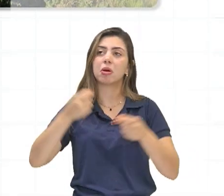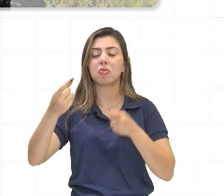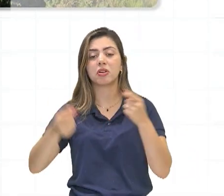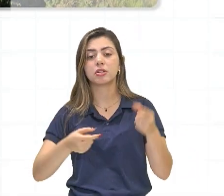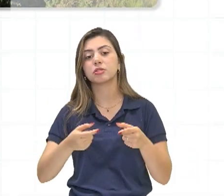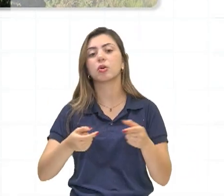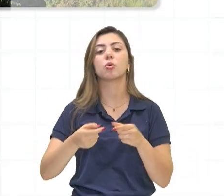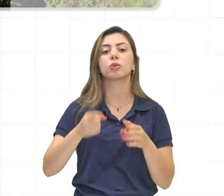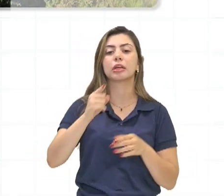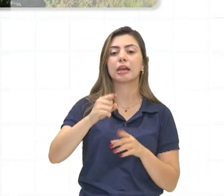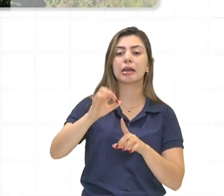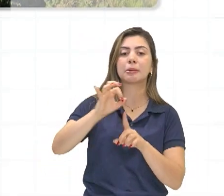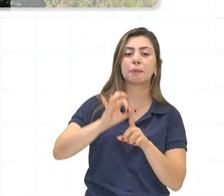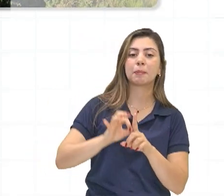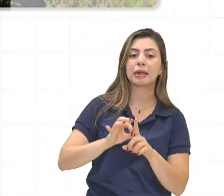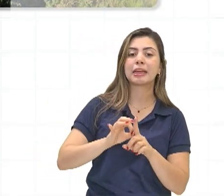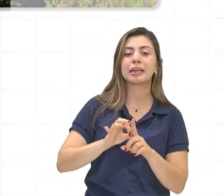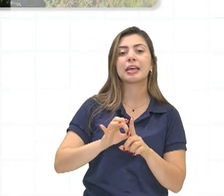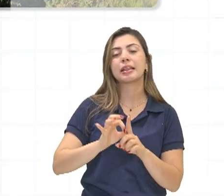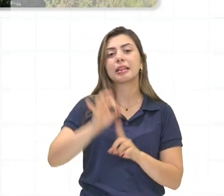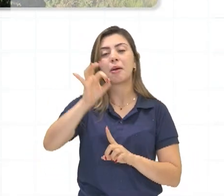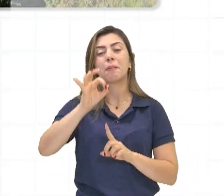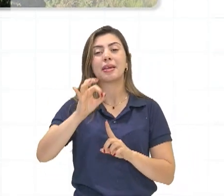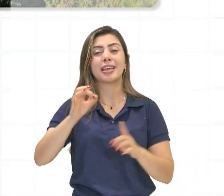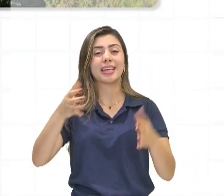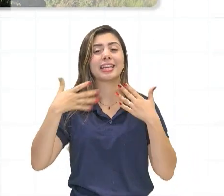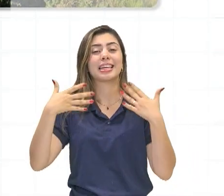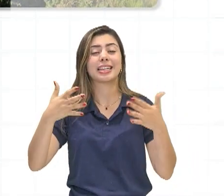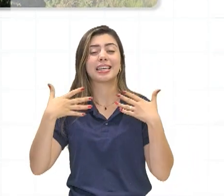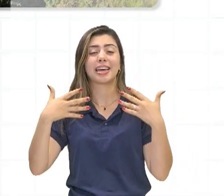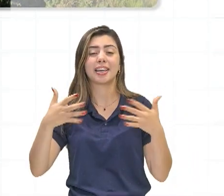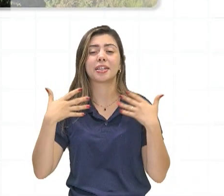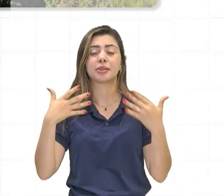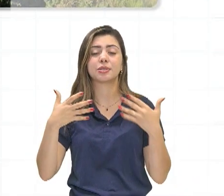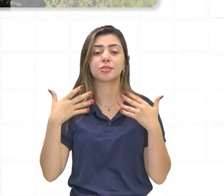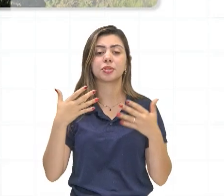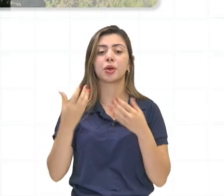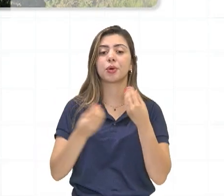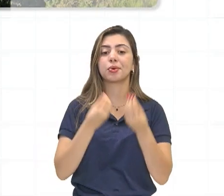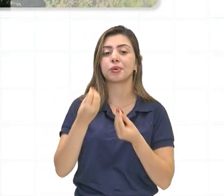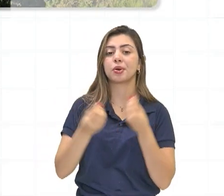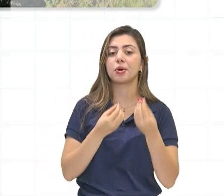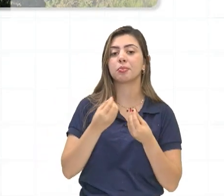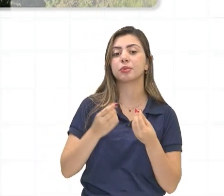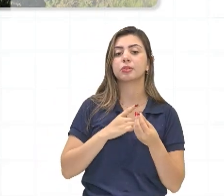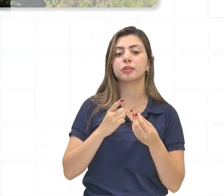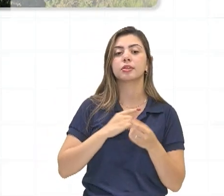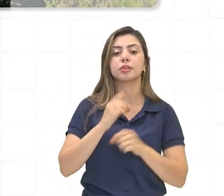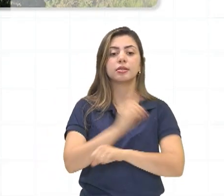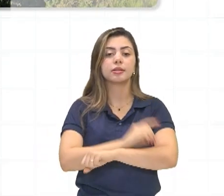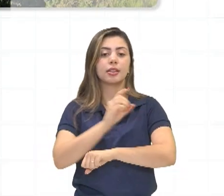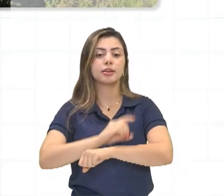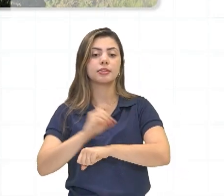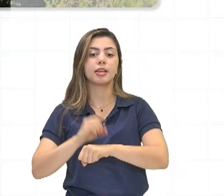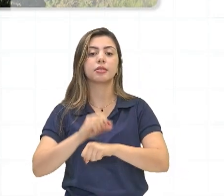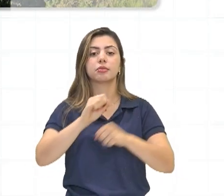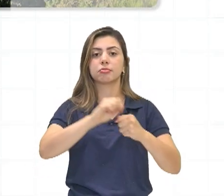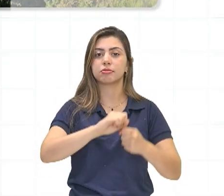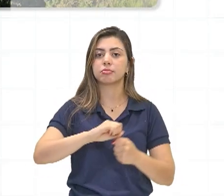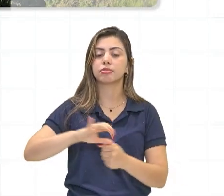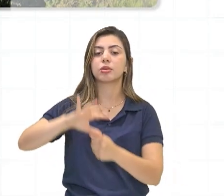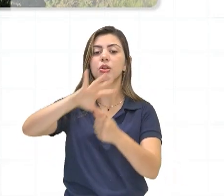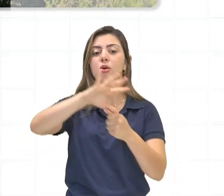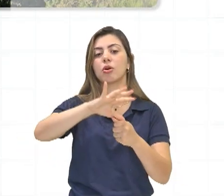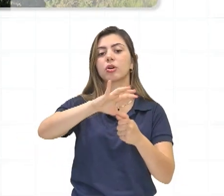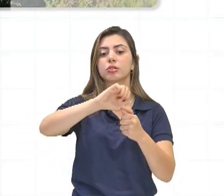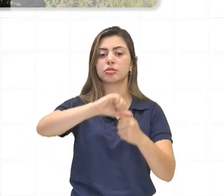temperaturas e baixa umidade relativa do ar. Localiza-se nas bordas dos desertos da América do Norte, América